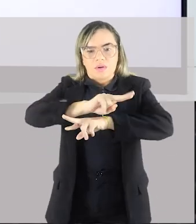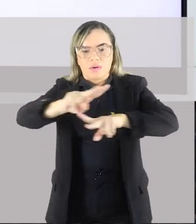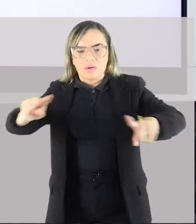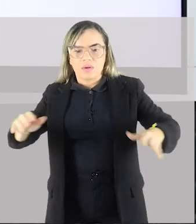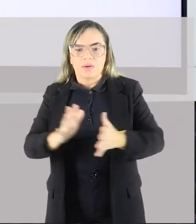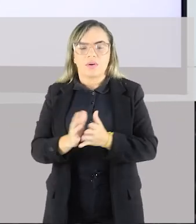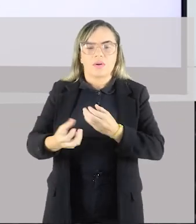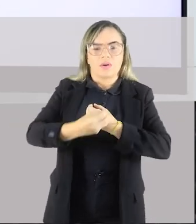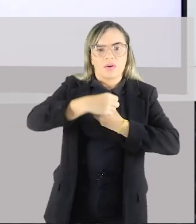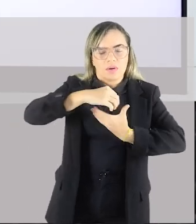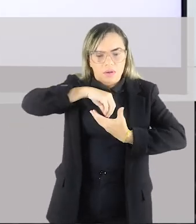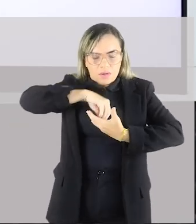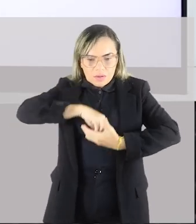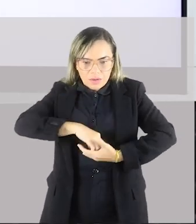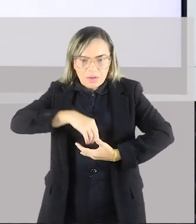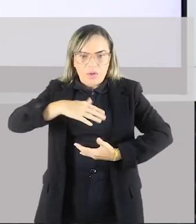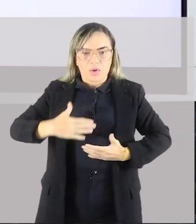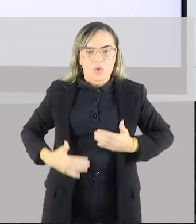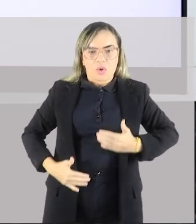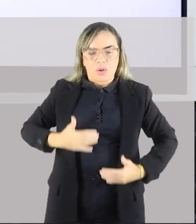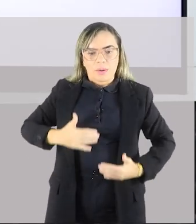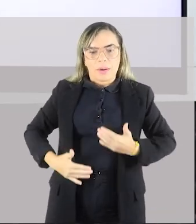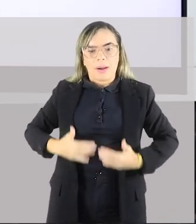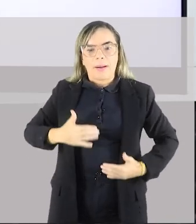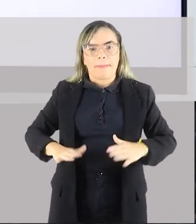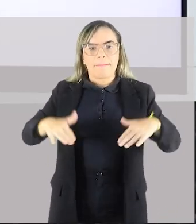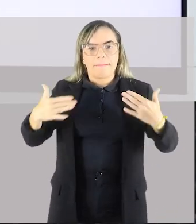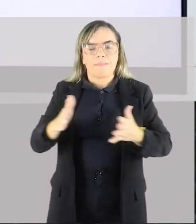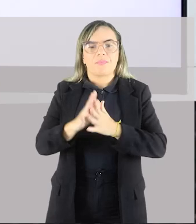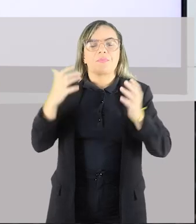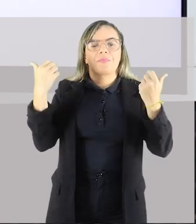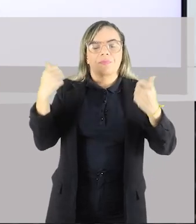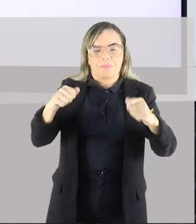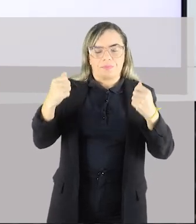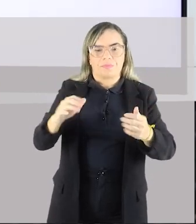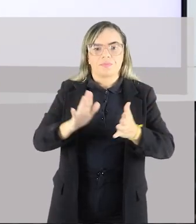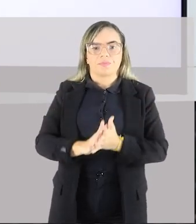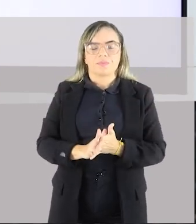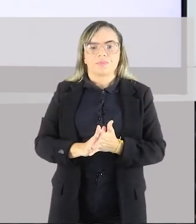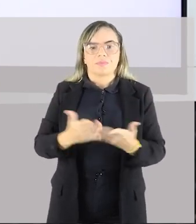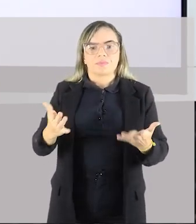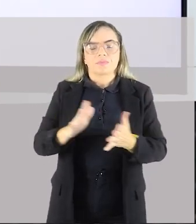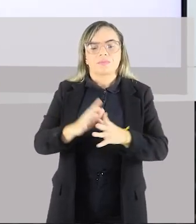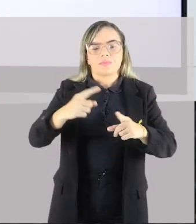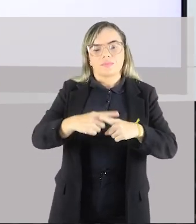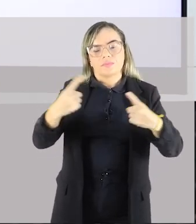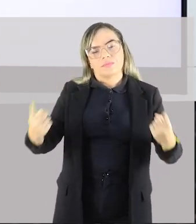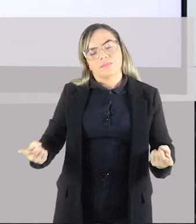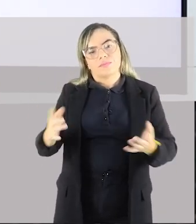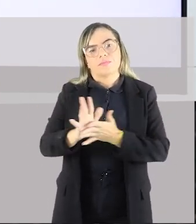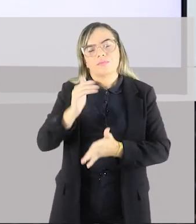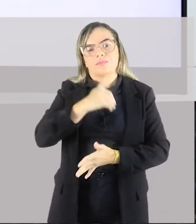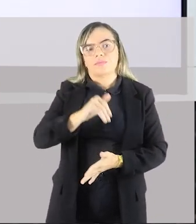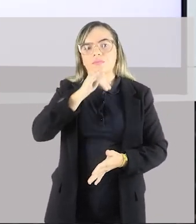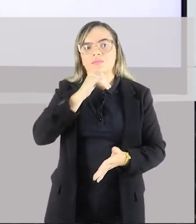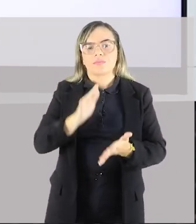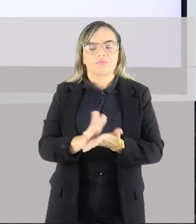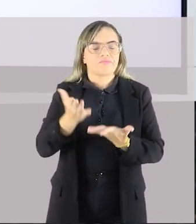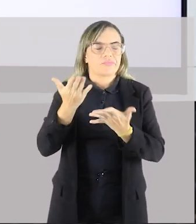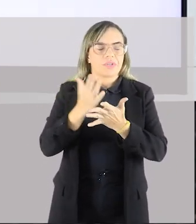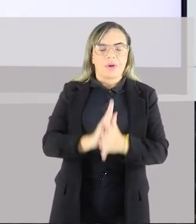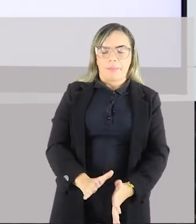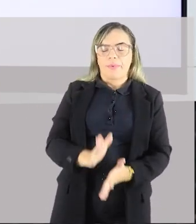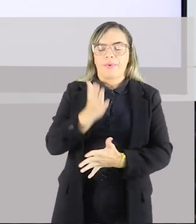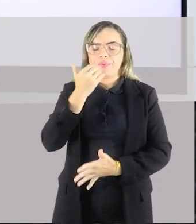fica ali guardadinha também, estocada, né, para quando você precisa. Mas se, por exemplo, acabou o alimento no